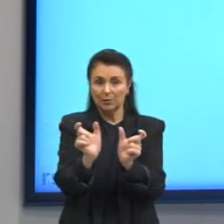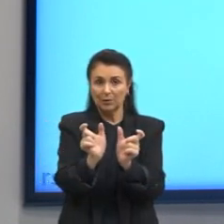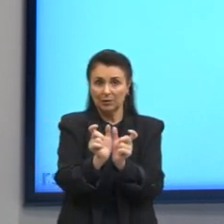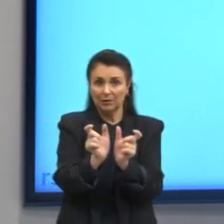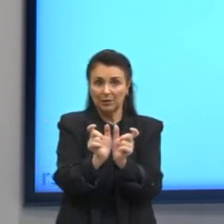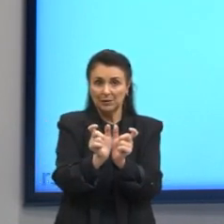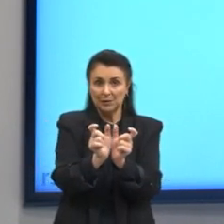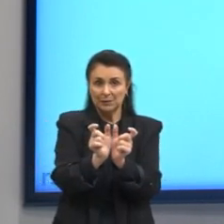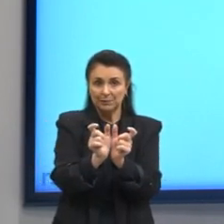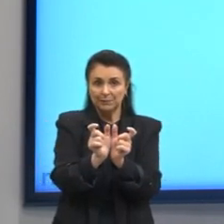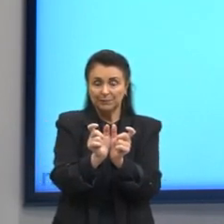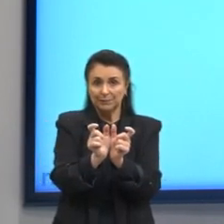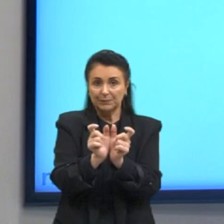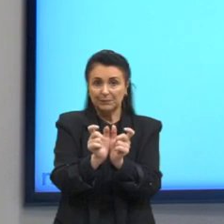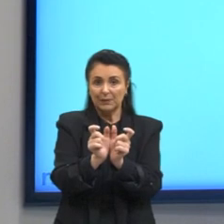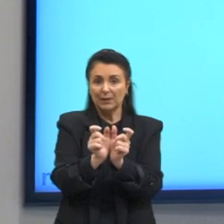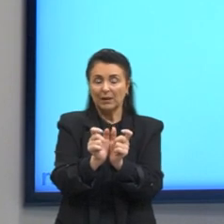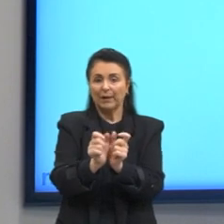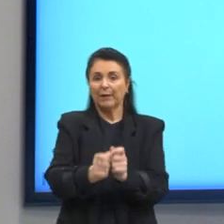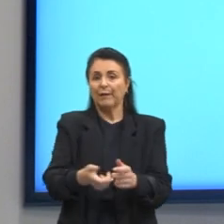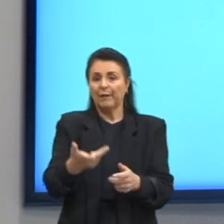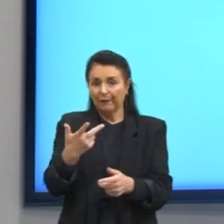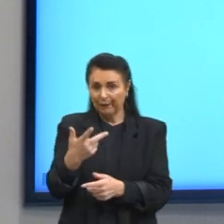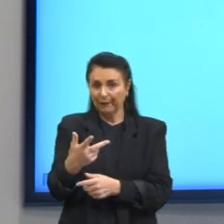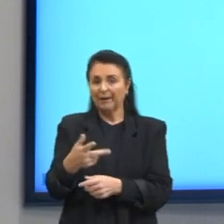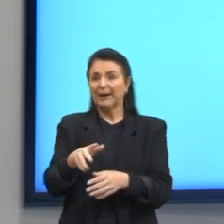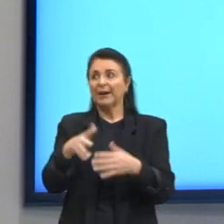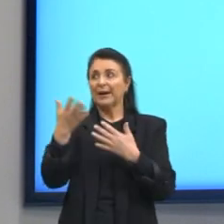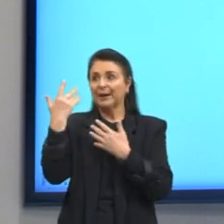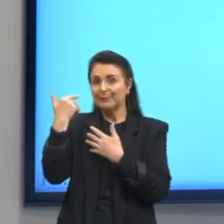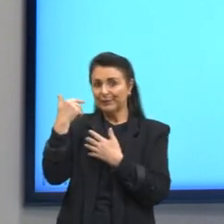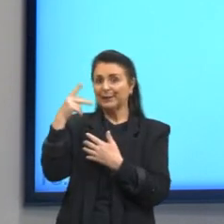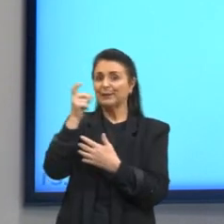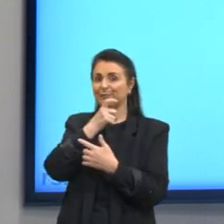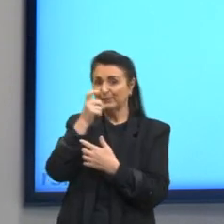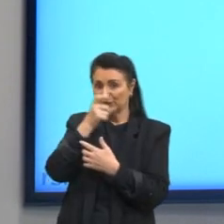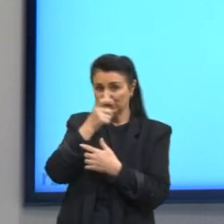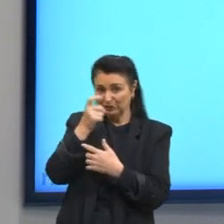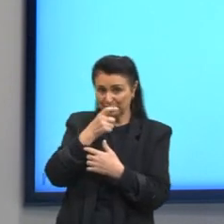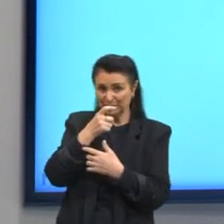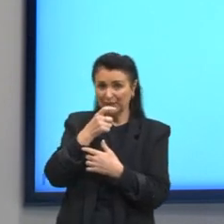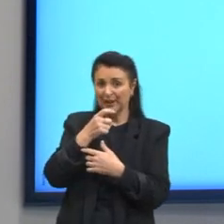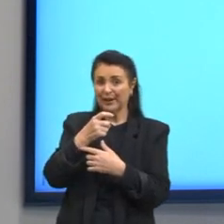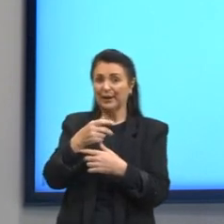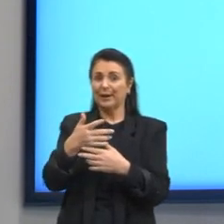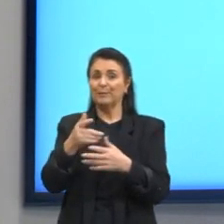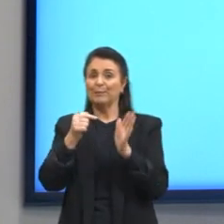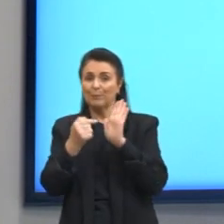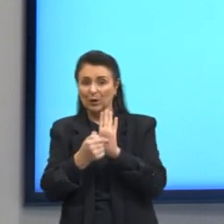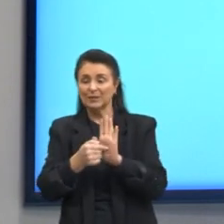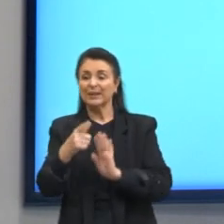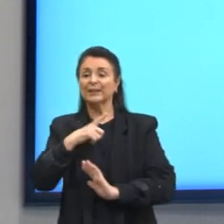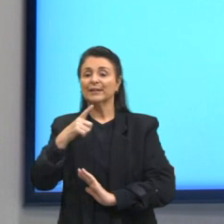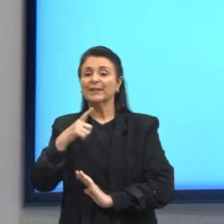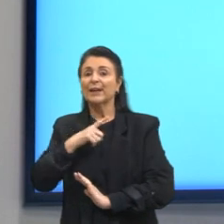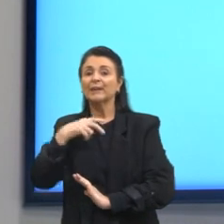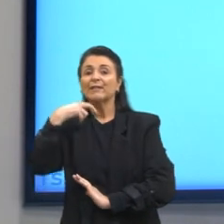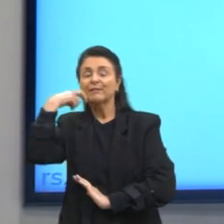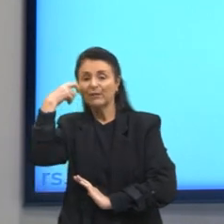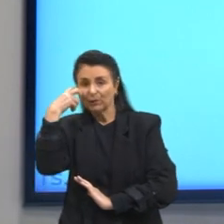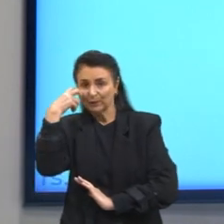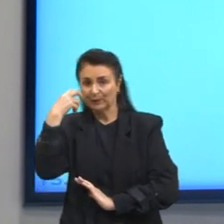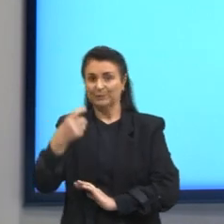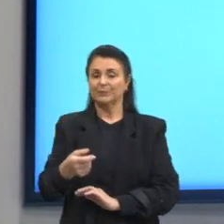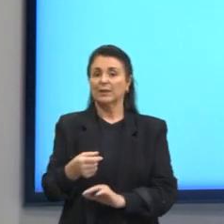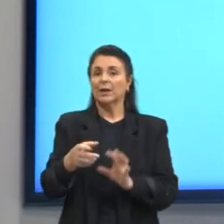Castelo Branco a velha hipocrisia recordo-me dela com vergonha tá então aquele a velha hipocrisia ali